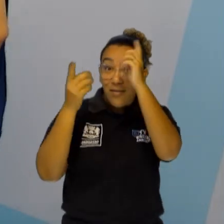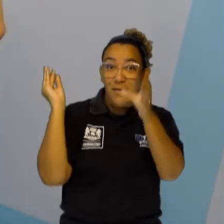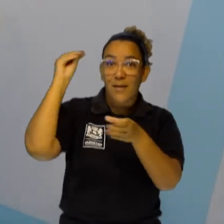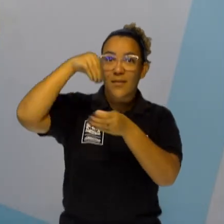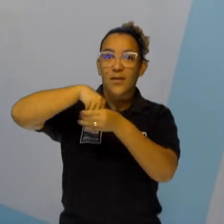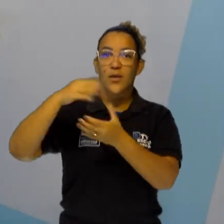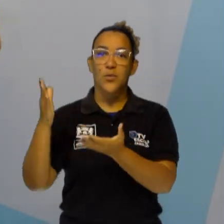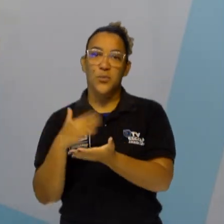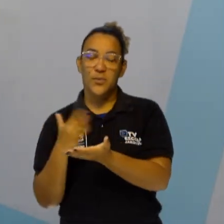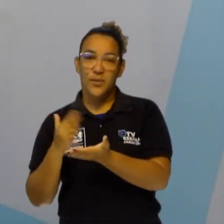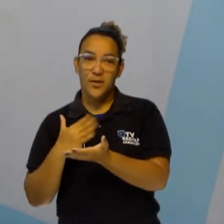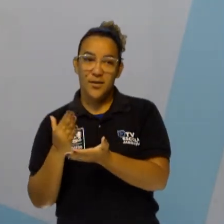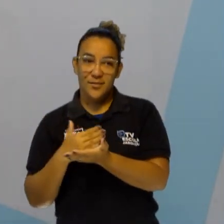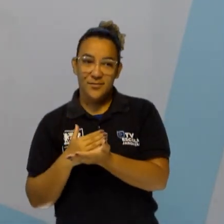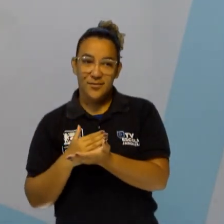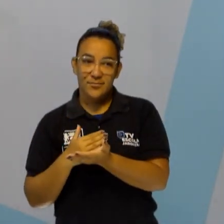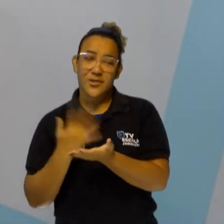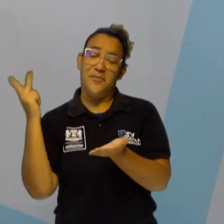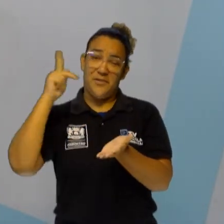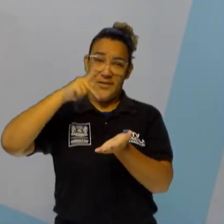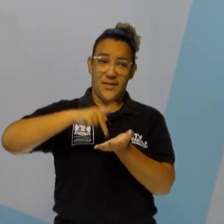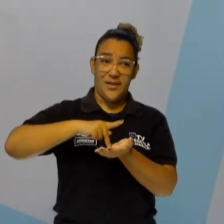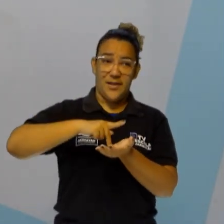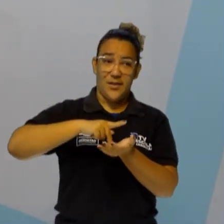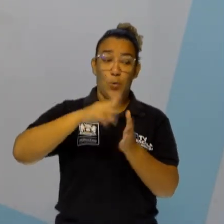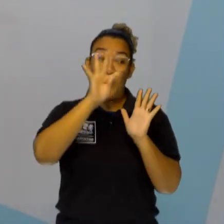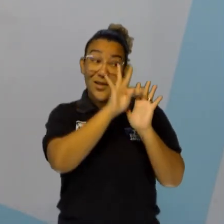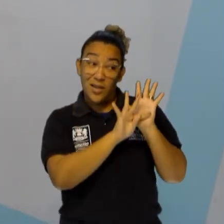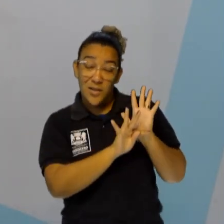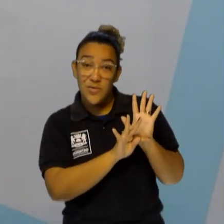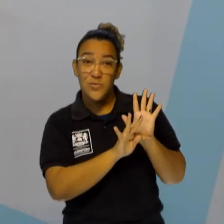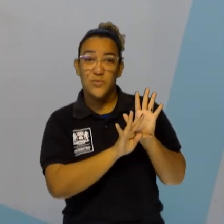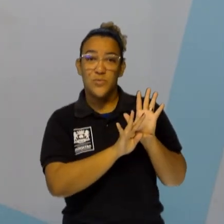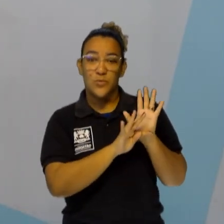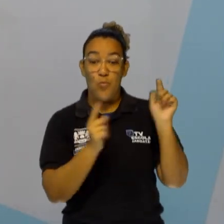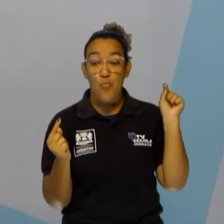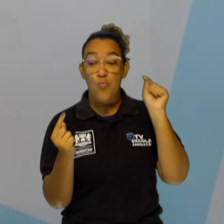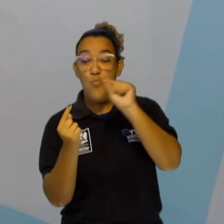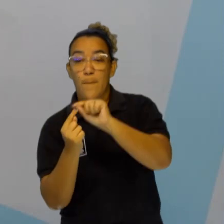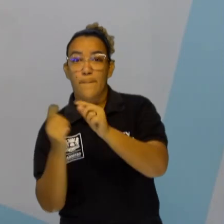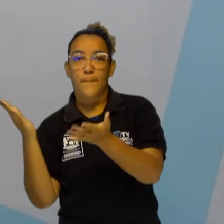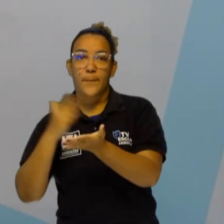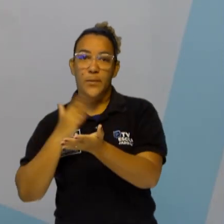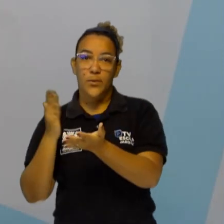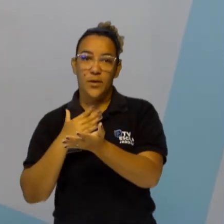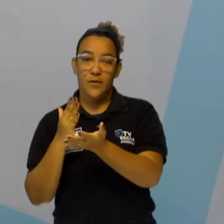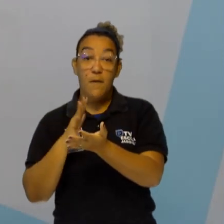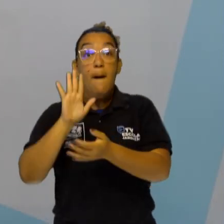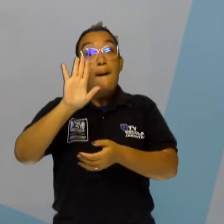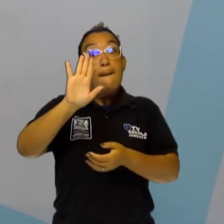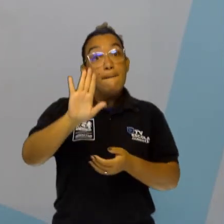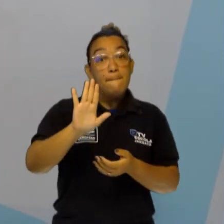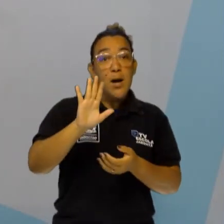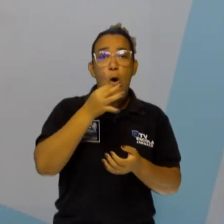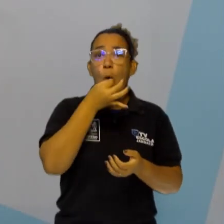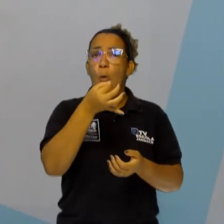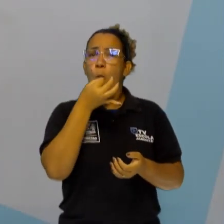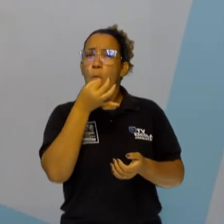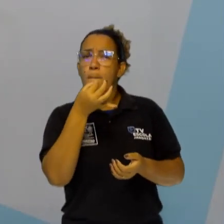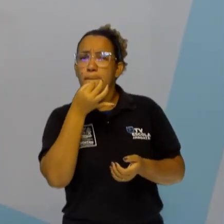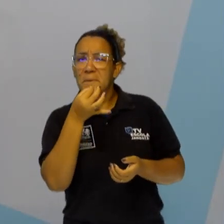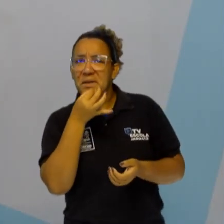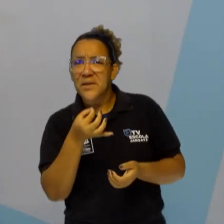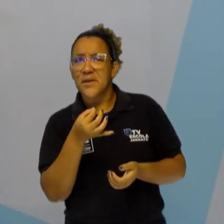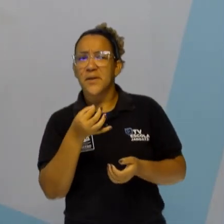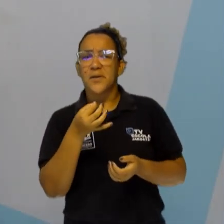verdade, pessoal, a gente fala sobre, ou melhor, o texto fala sobre o livro em si, né, o conteúdo do livro, mas não há aqui a opinião de especialistas. O que